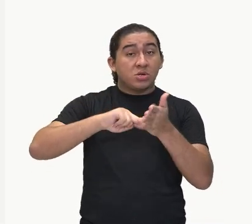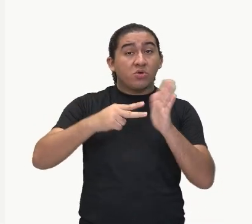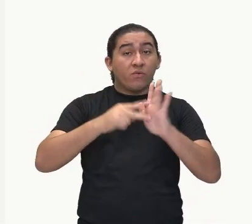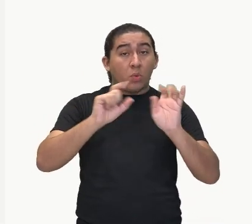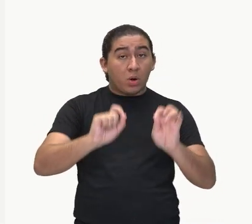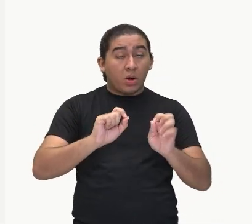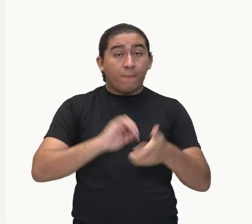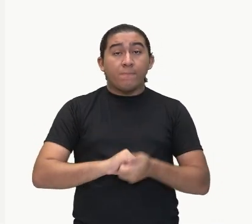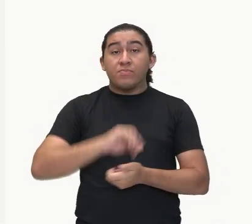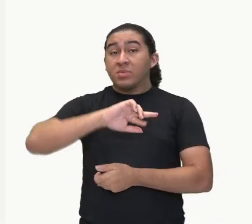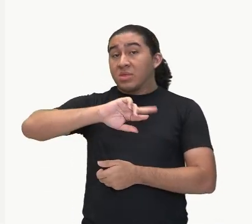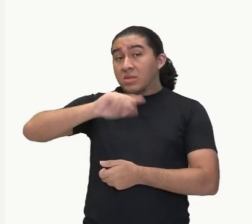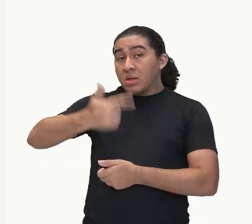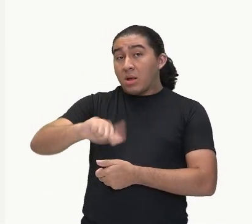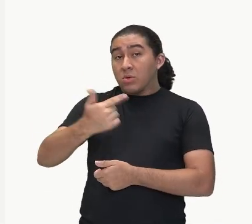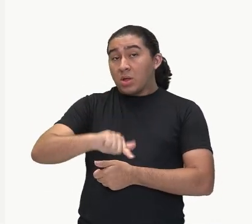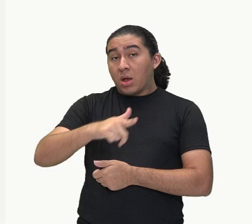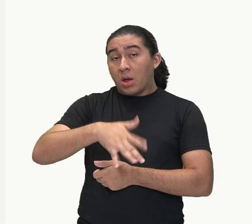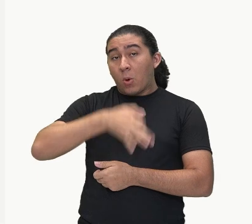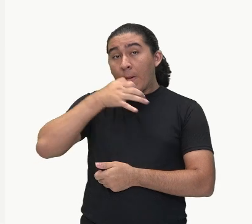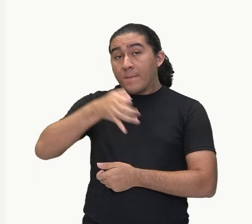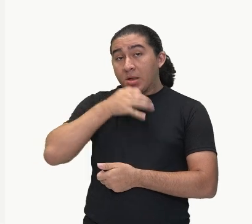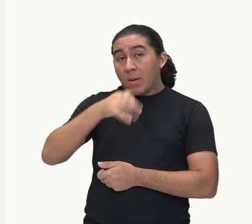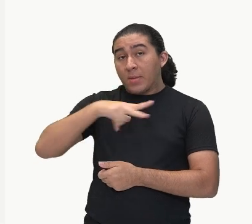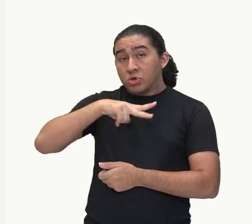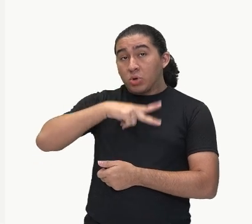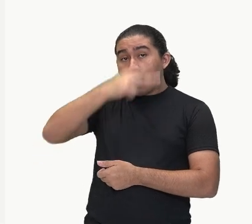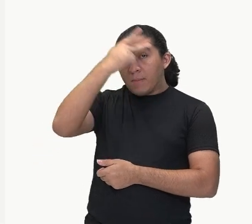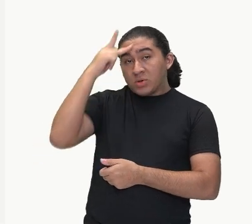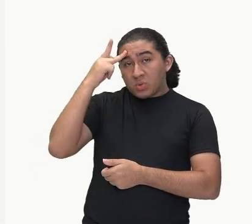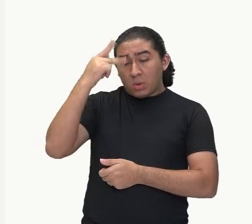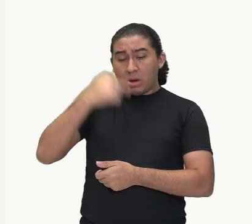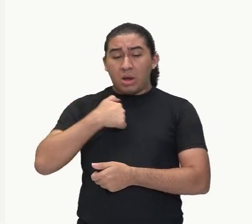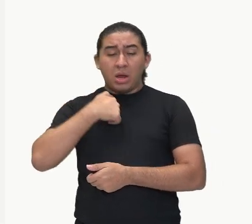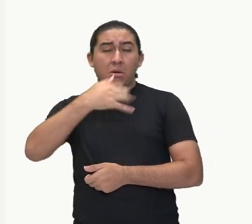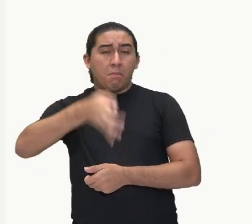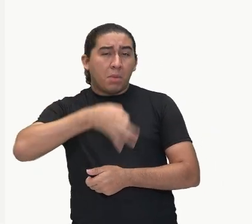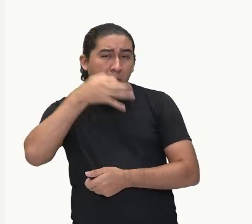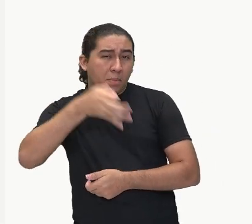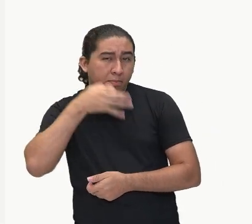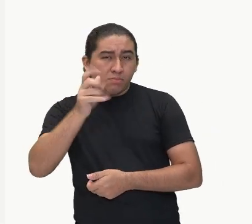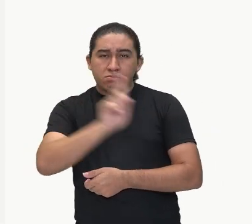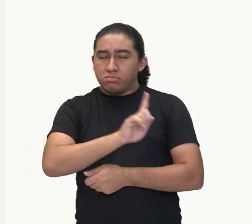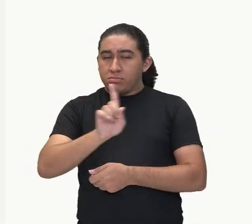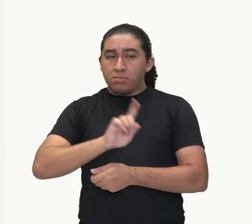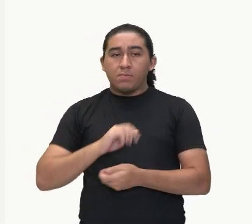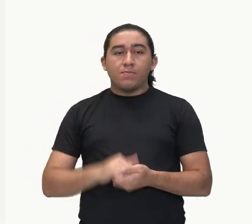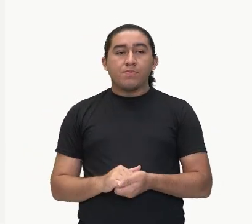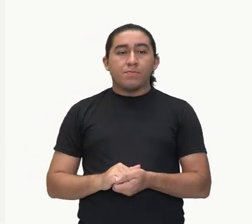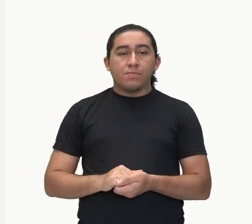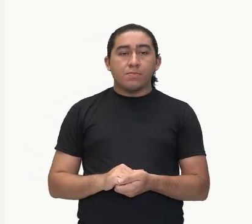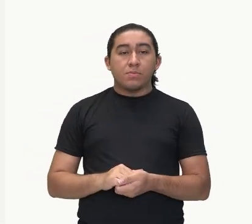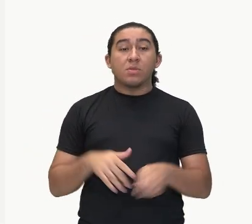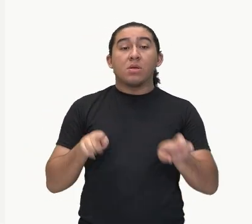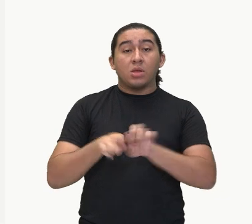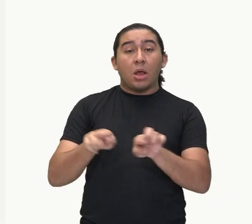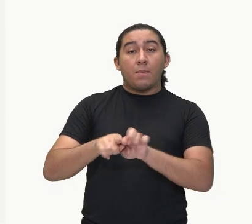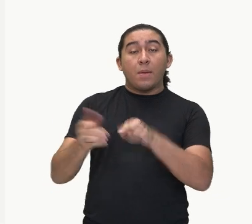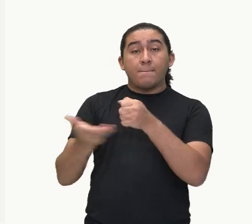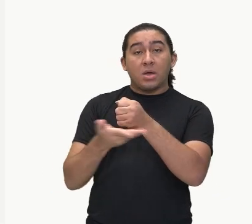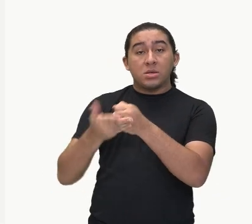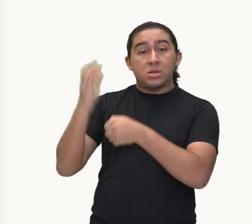impessoal, porque subjetivo que é pessoal, que vou dar minhas impressões. Cientificismo,